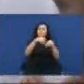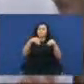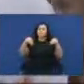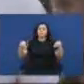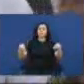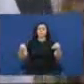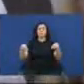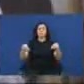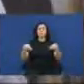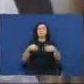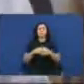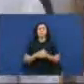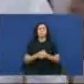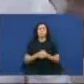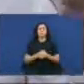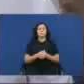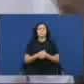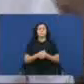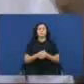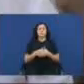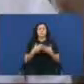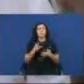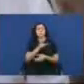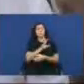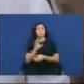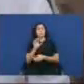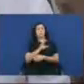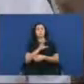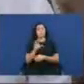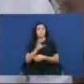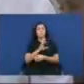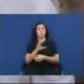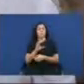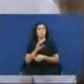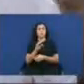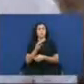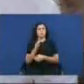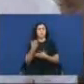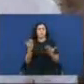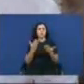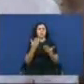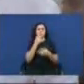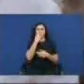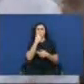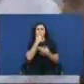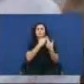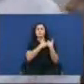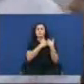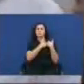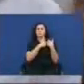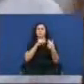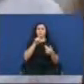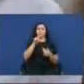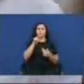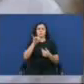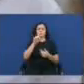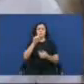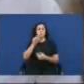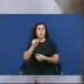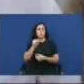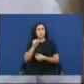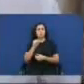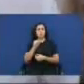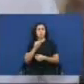E o que o então coordenador, que acho que agora que está cuidando disso é o Luiz, né? Luiz Carlos, se não me